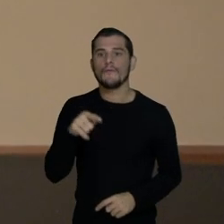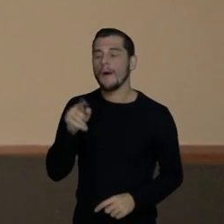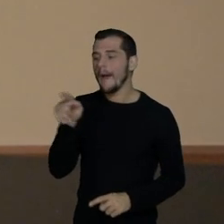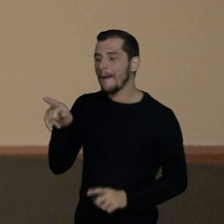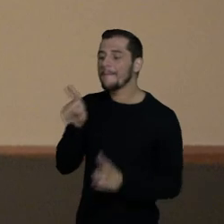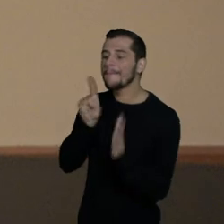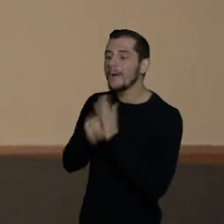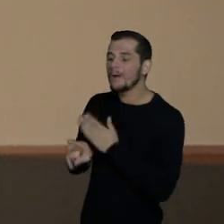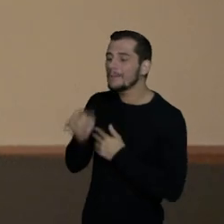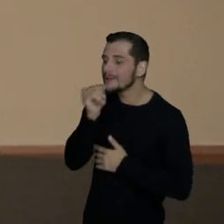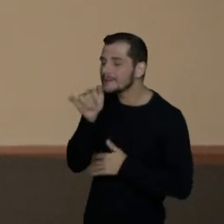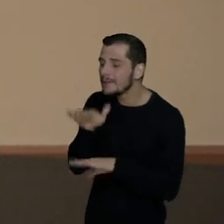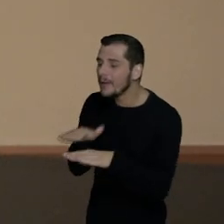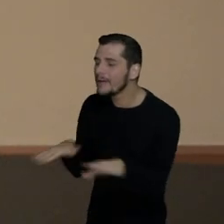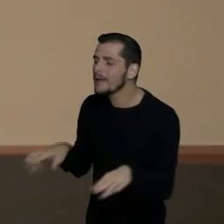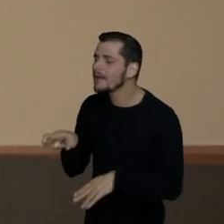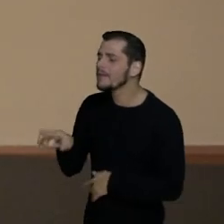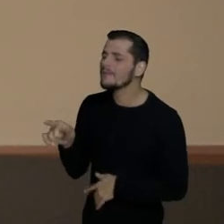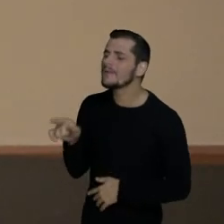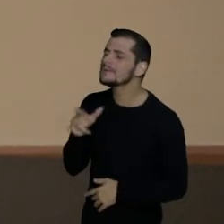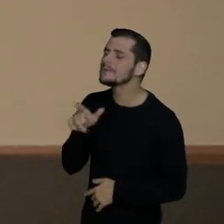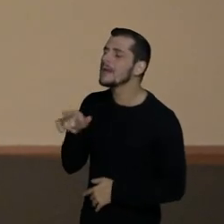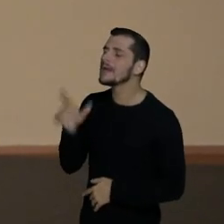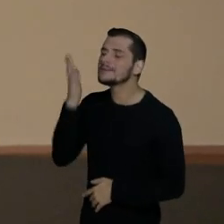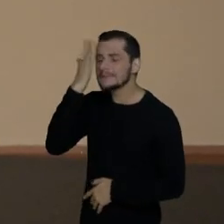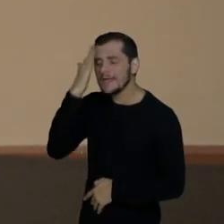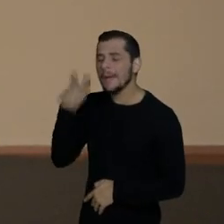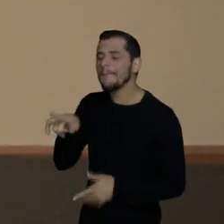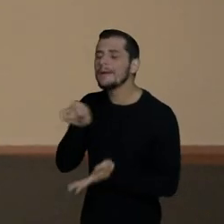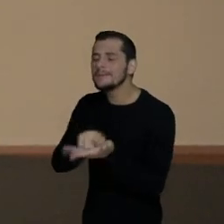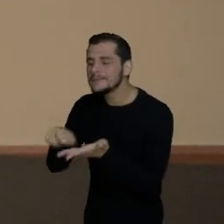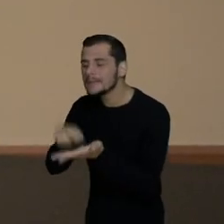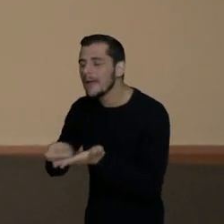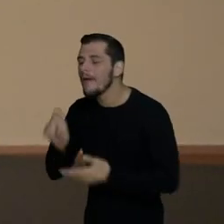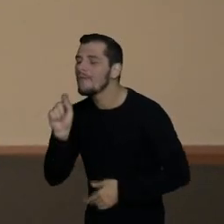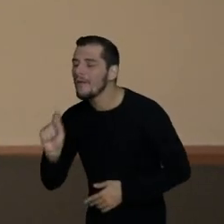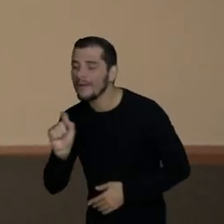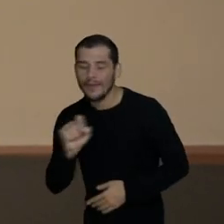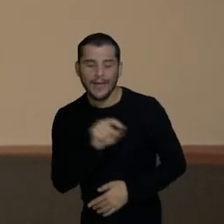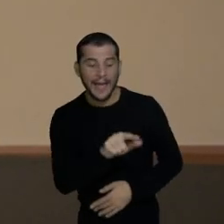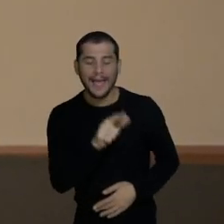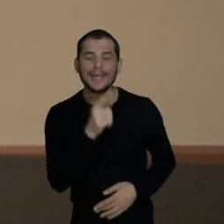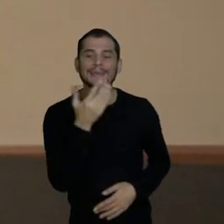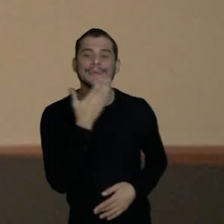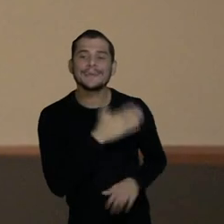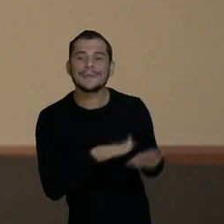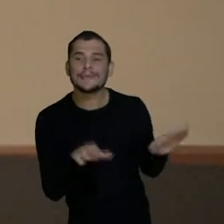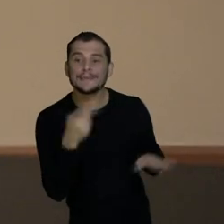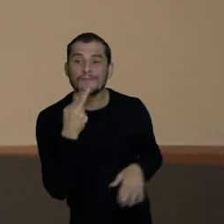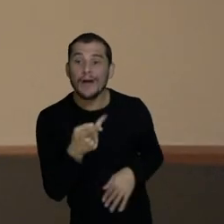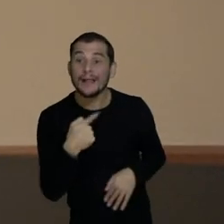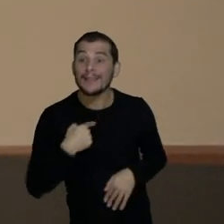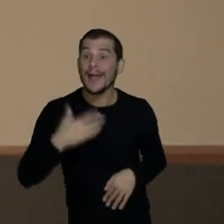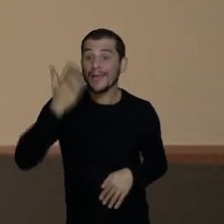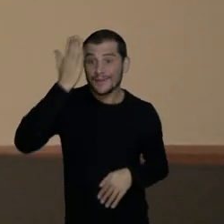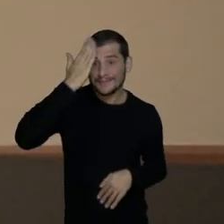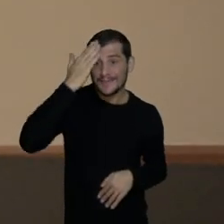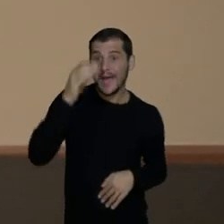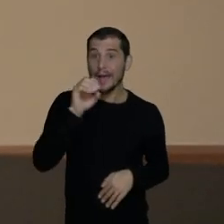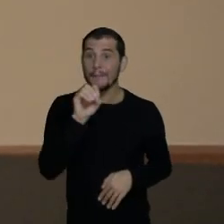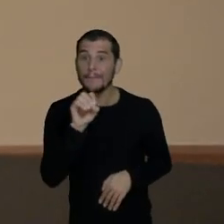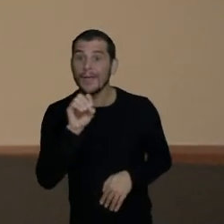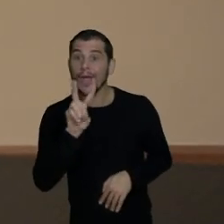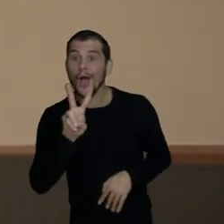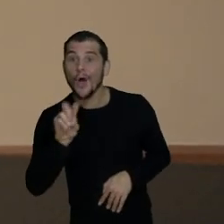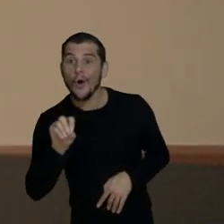casa ovo são sempre Três Palavrinhas que ele lembram desse léxico né Desse dessa biblioteca que eles têm guardado